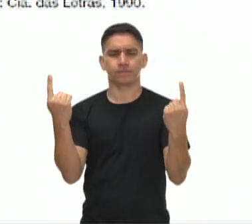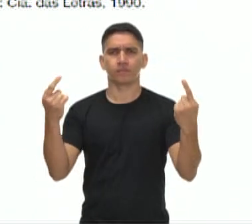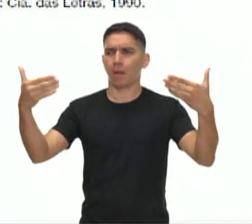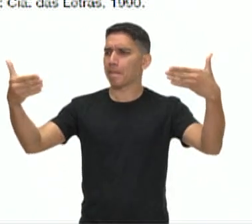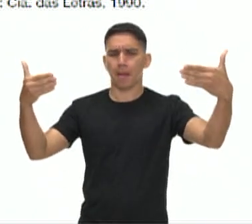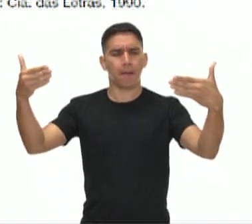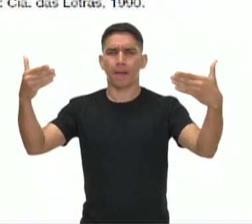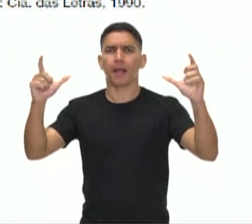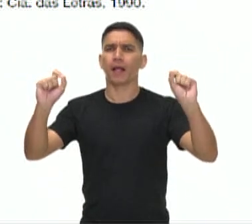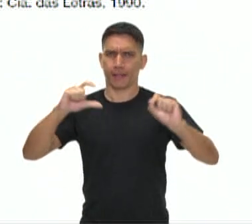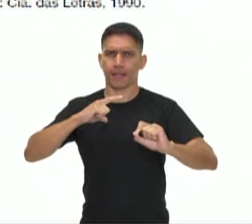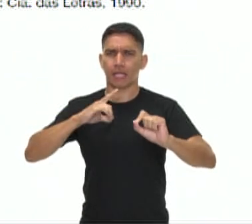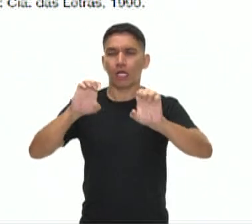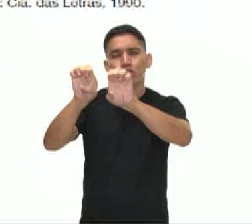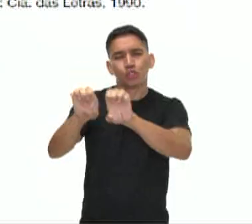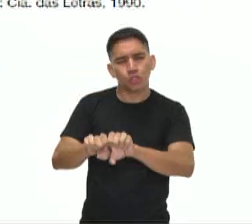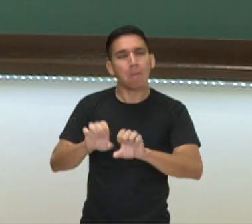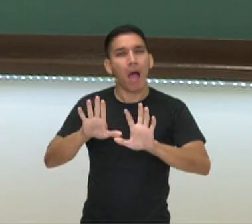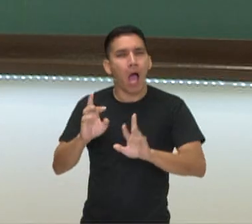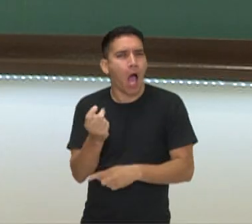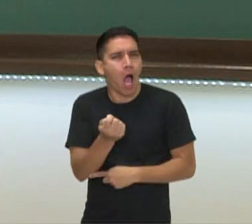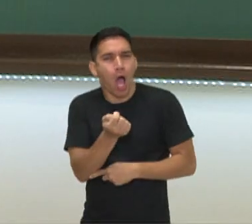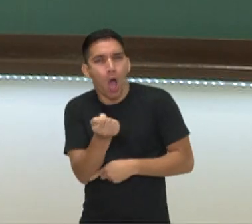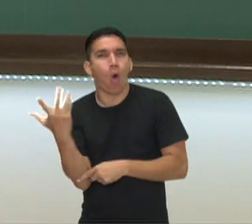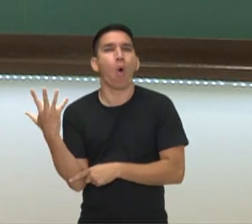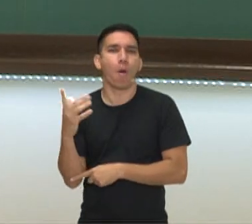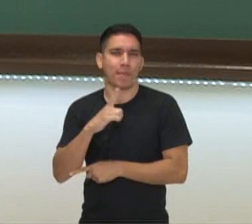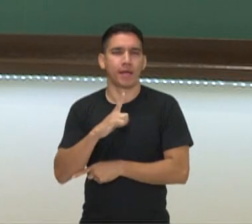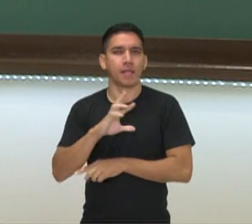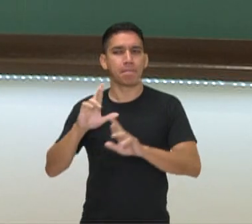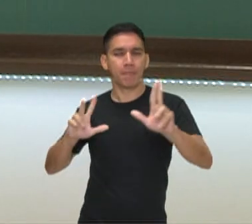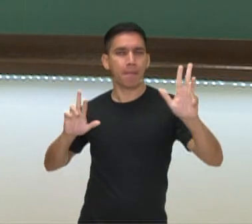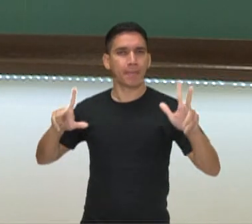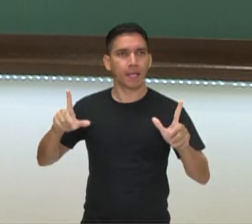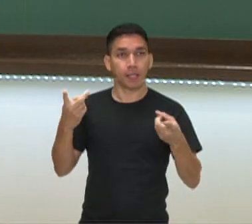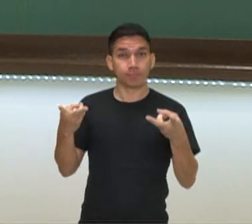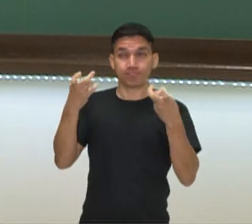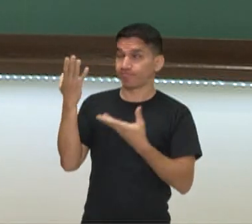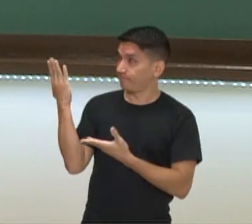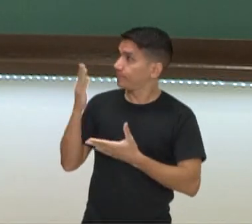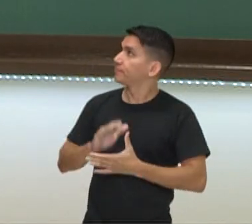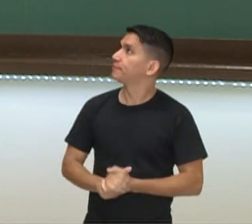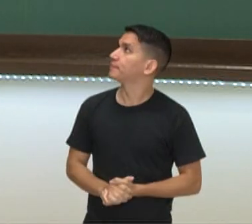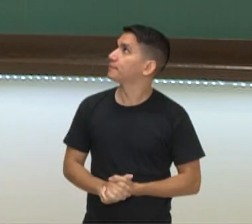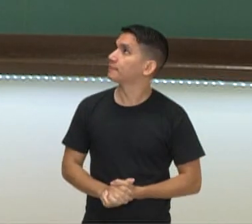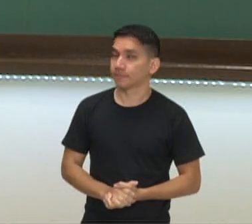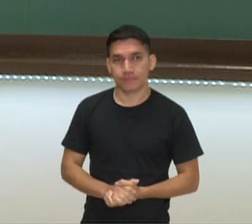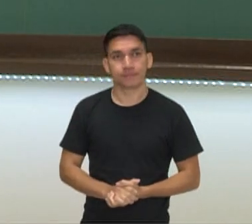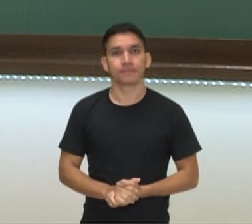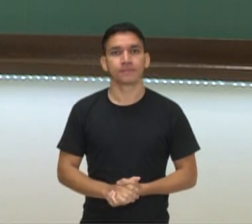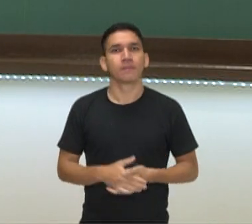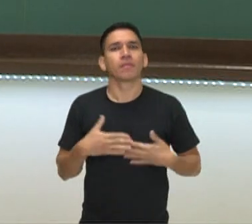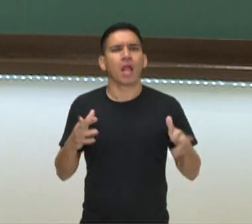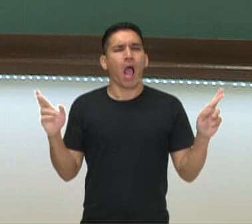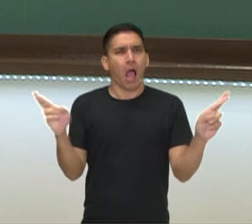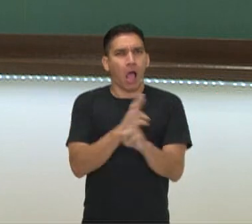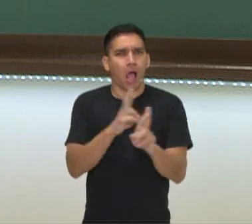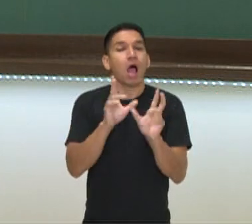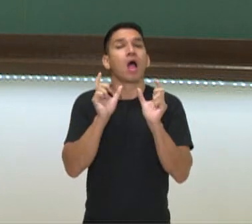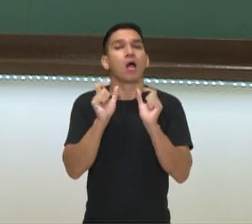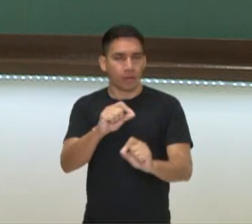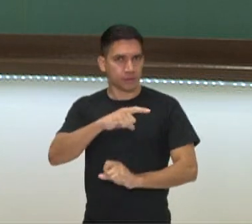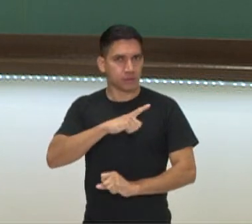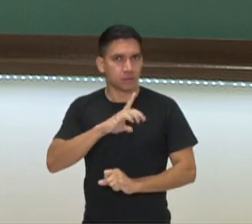mas tem grandes diferenciações. Então observe essas bandeiras acima, tá? Em relação a isso, também